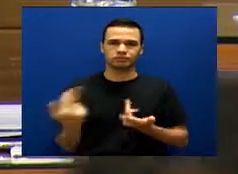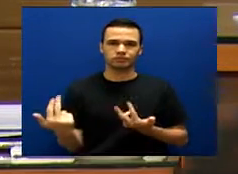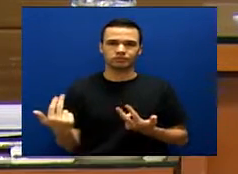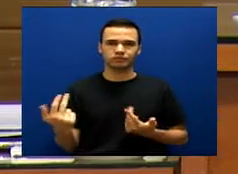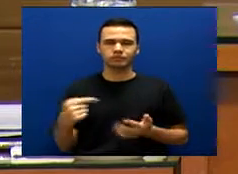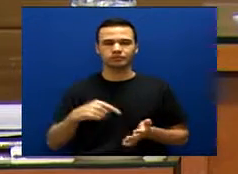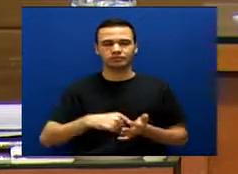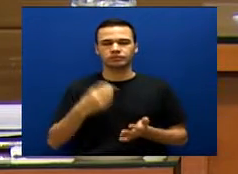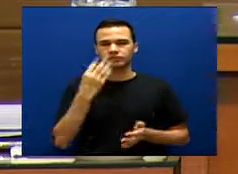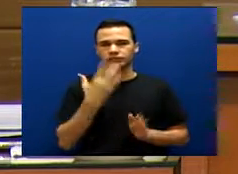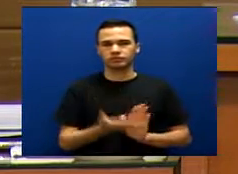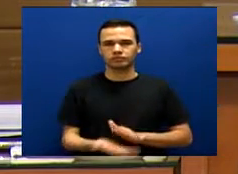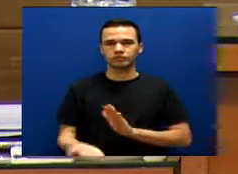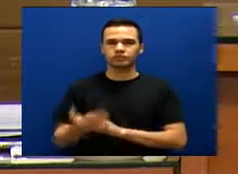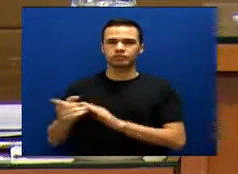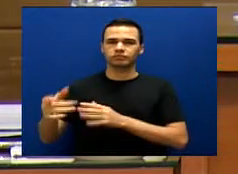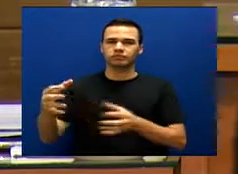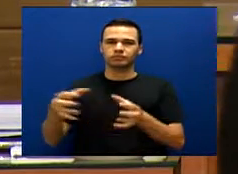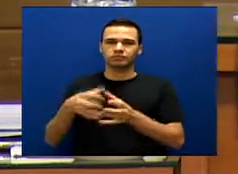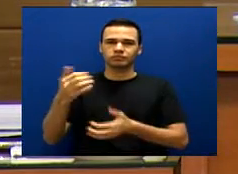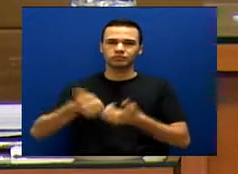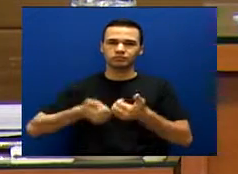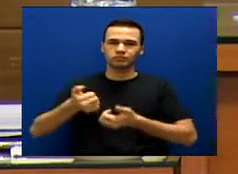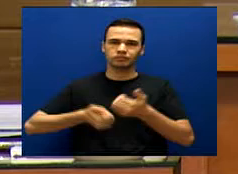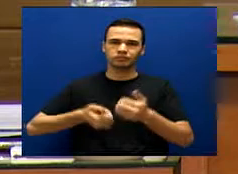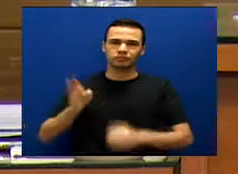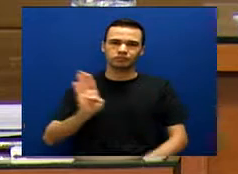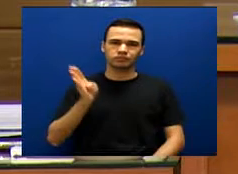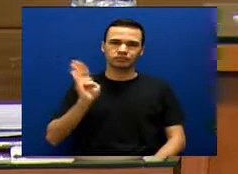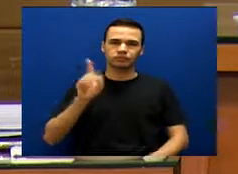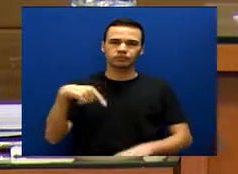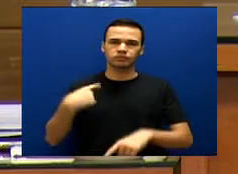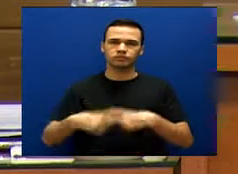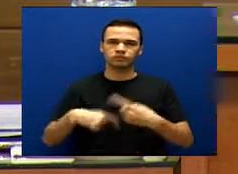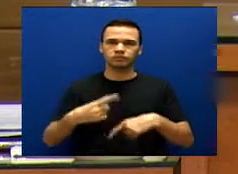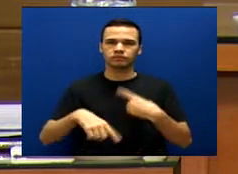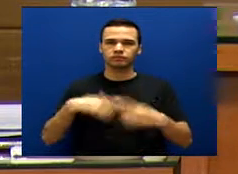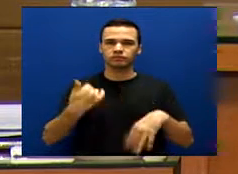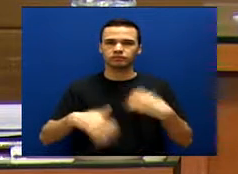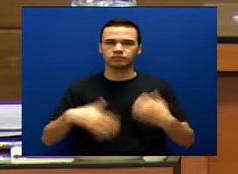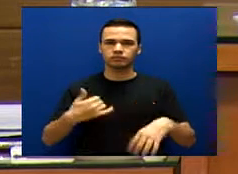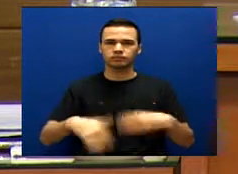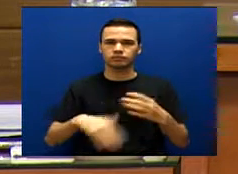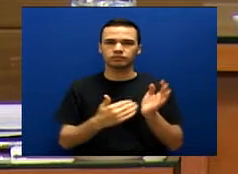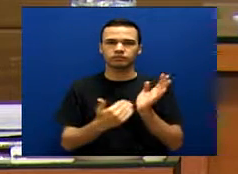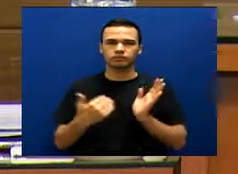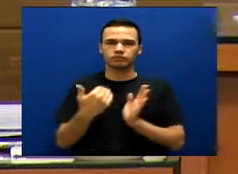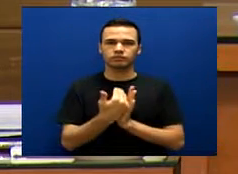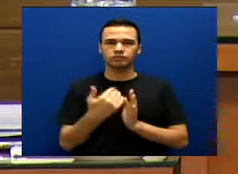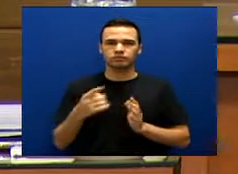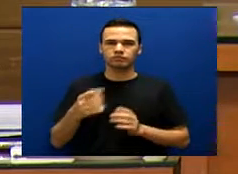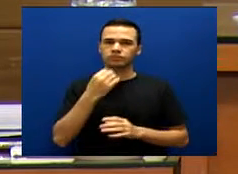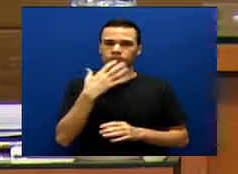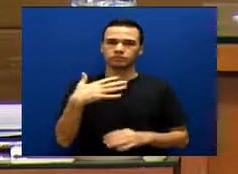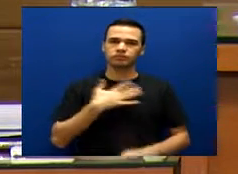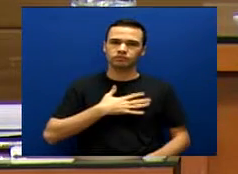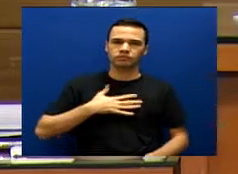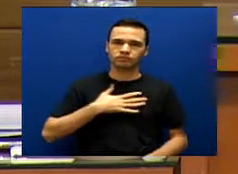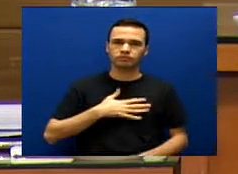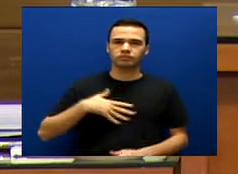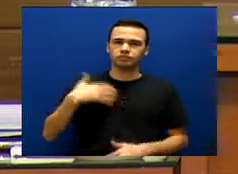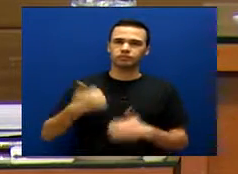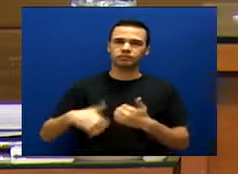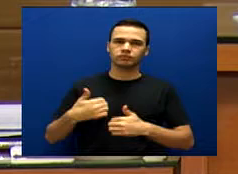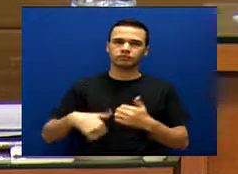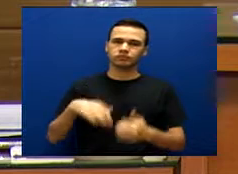junto esse voto de congratulações. Depois eu vou falar mais um pouquinho do Esporte Clube São Bento. Belíssimo jogo,